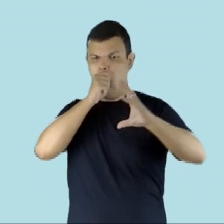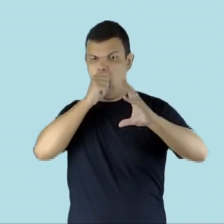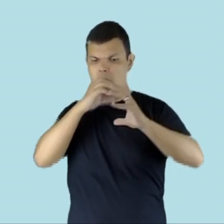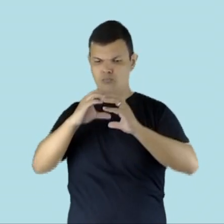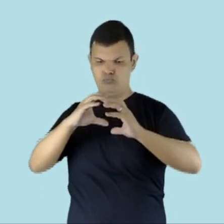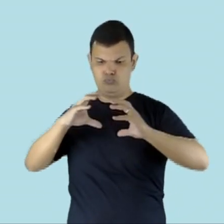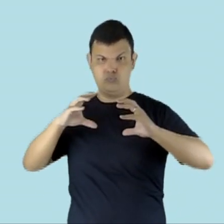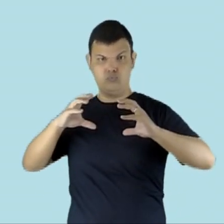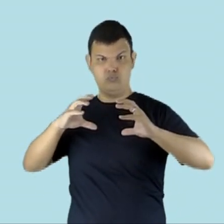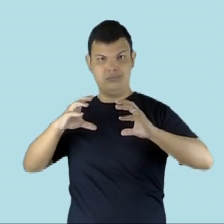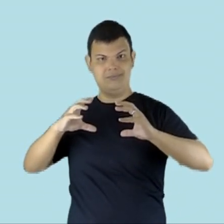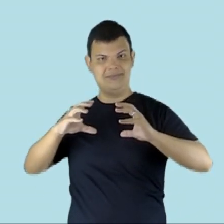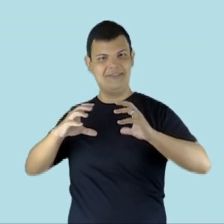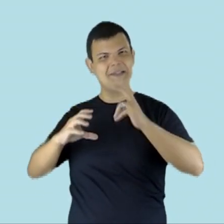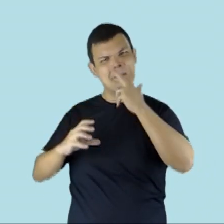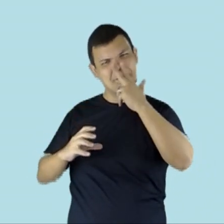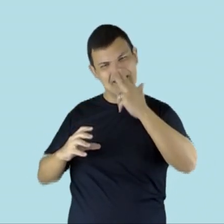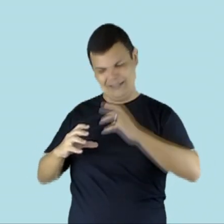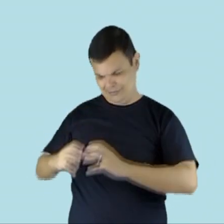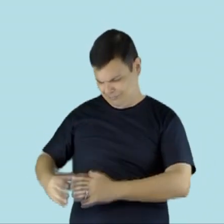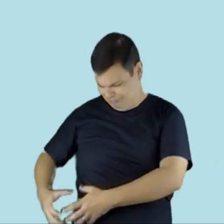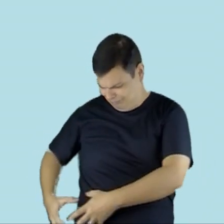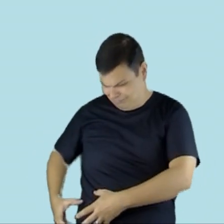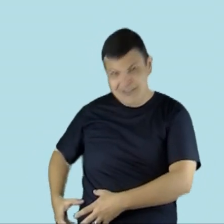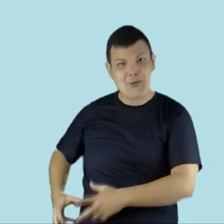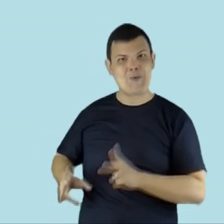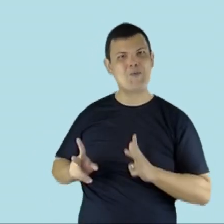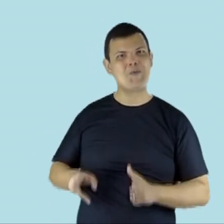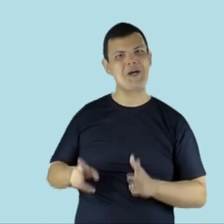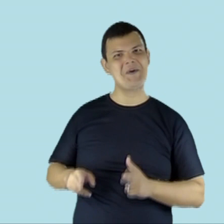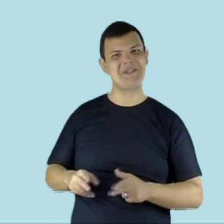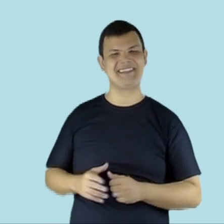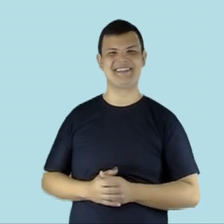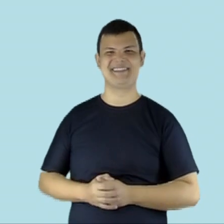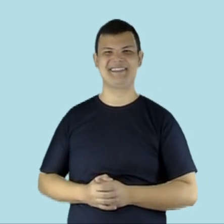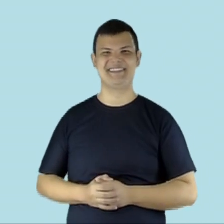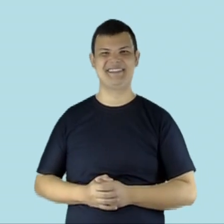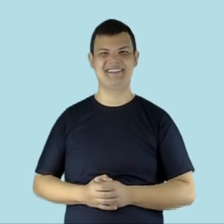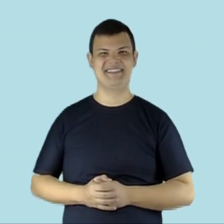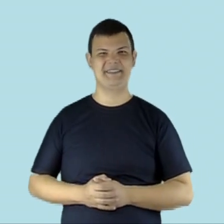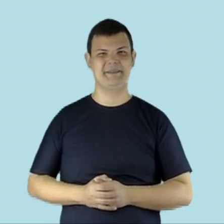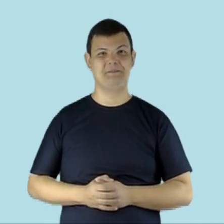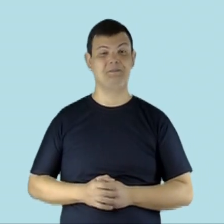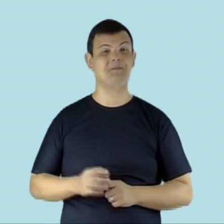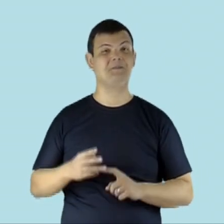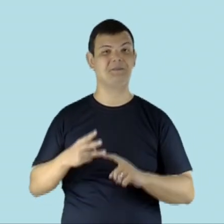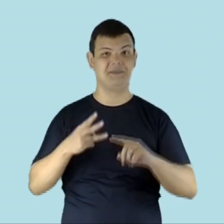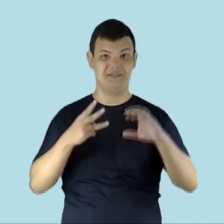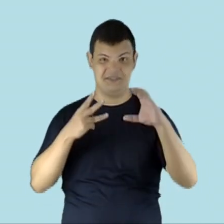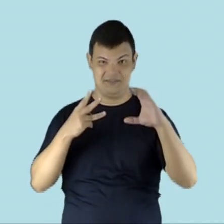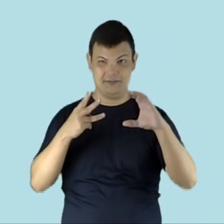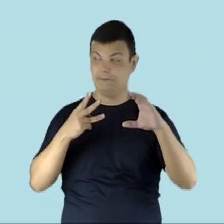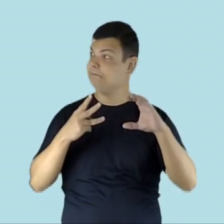Brasil, o nosso balão é chamado de bexiga. Então, vamos lá para a letra C.